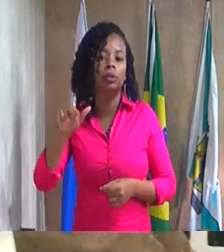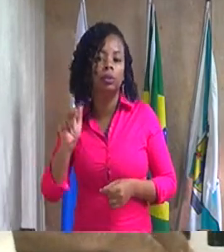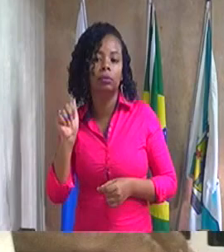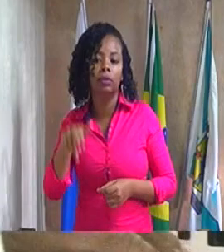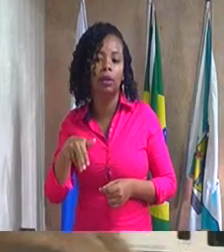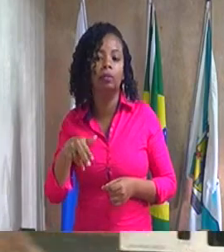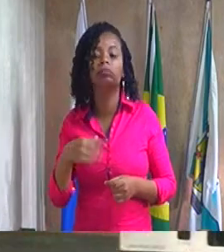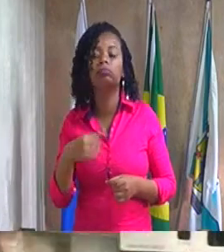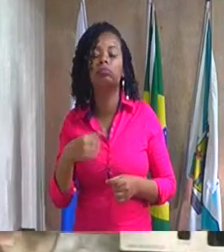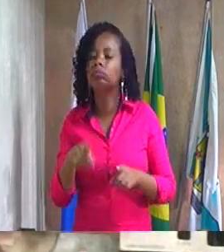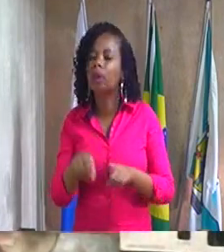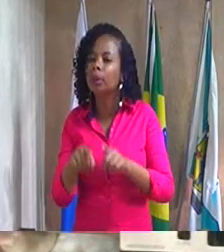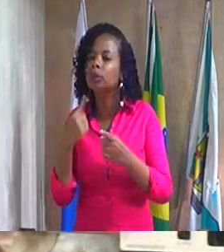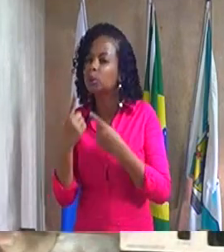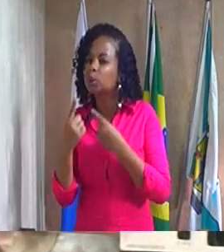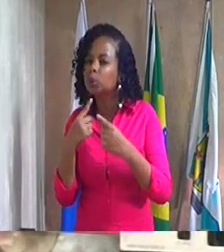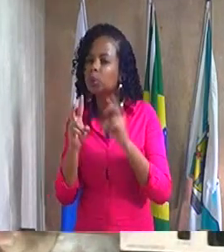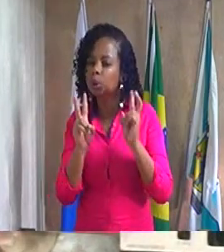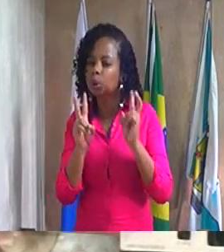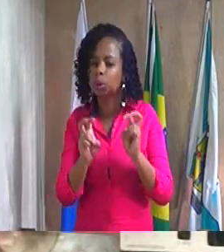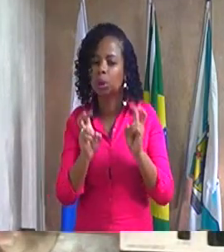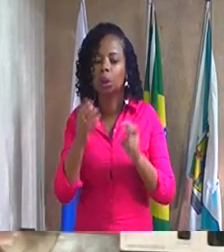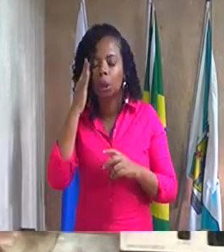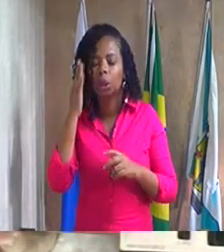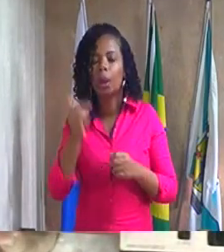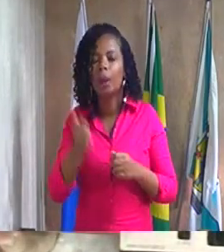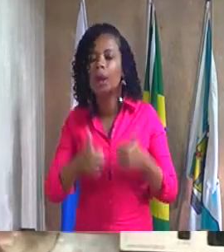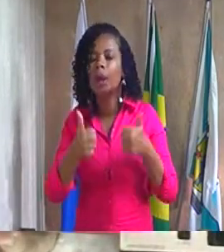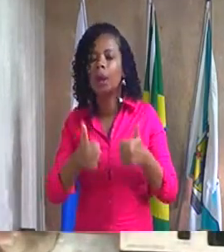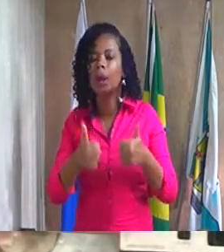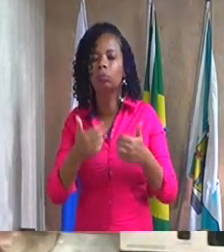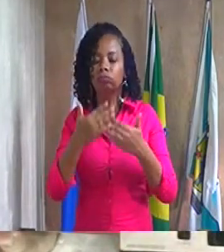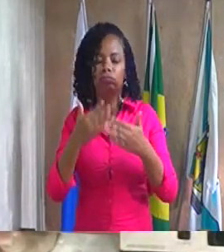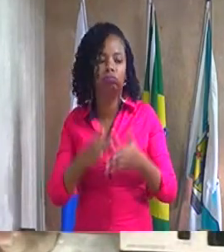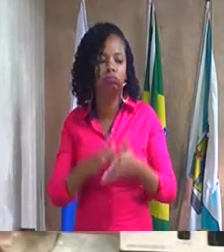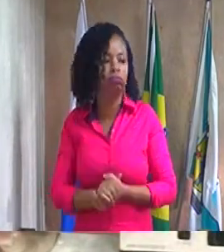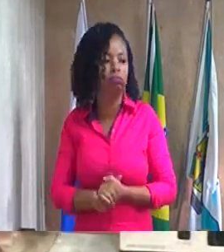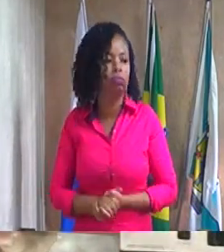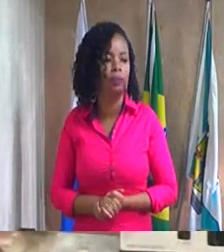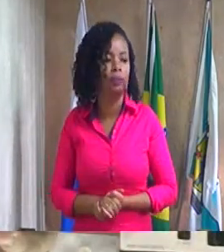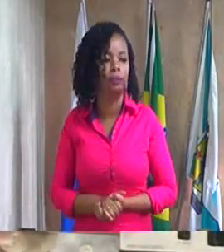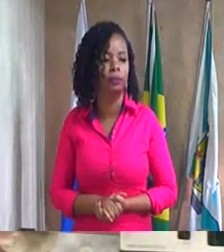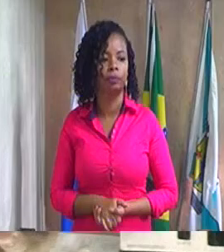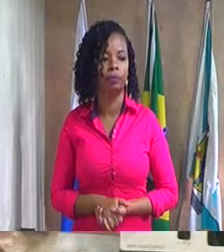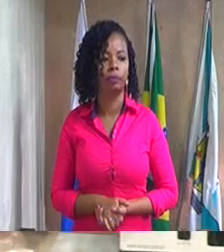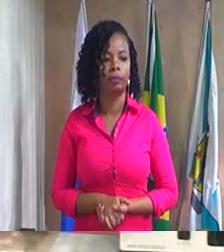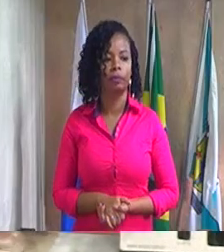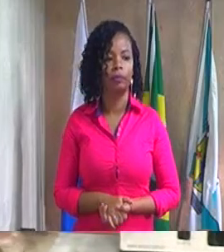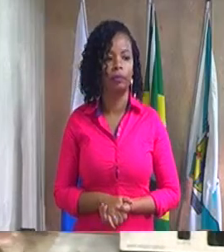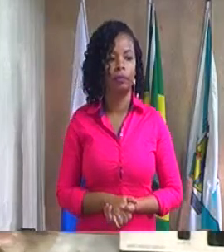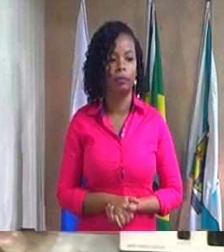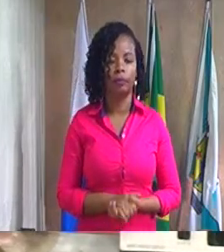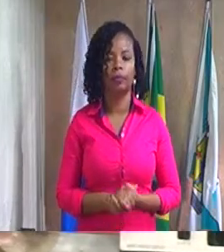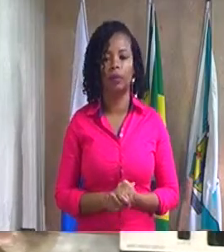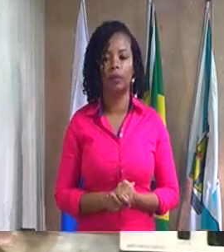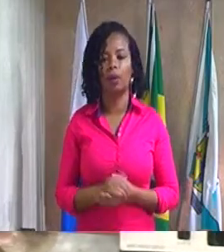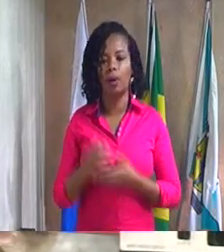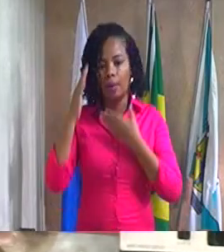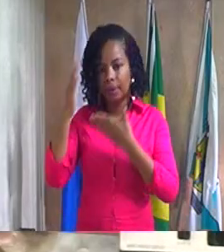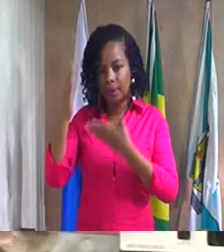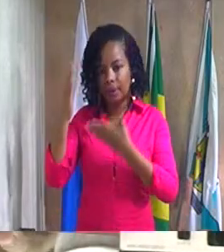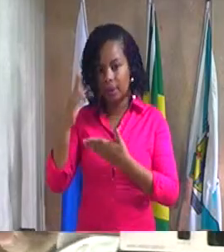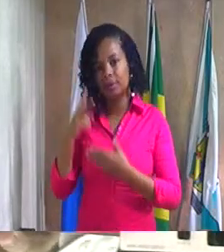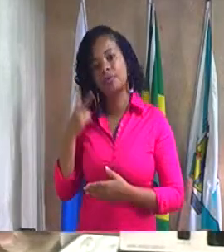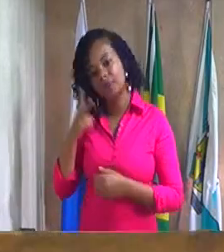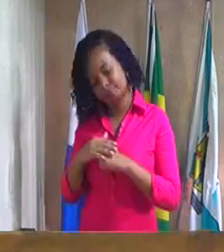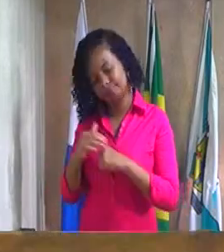matéria para entender mais isso aí, para ajudá-la, senhora. Pois não. Obrigado, minha vereadora querida.